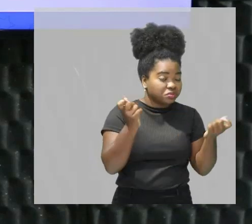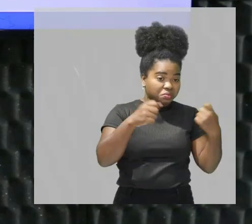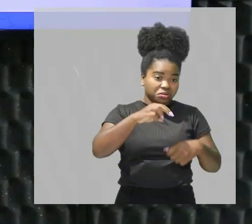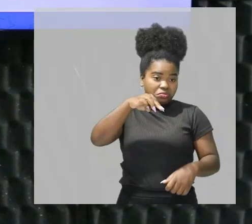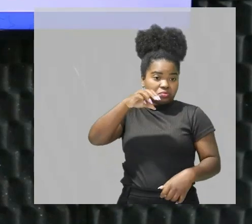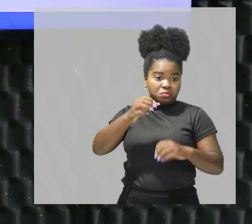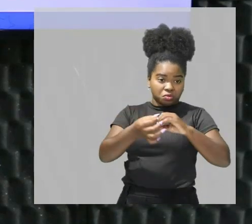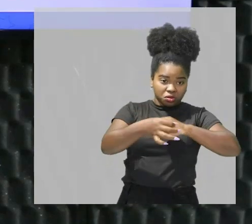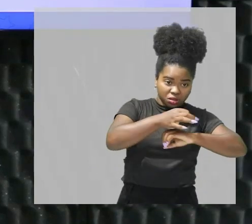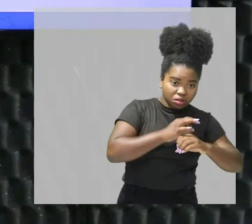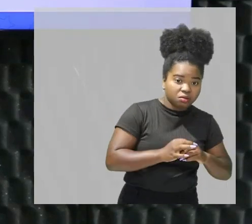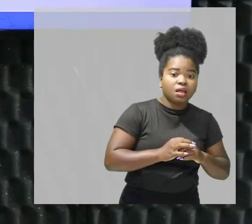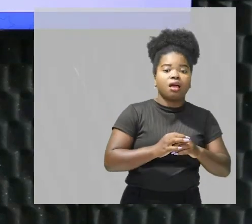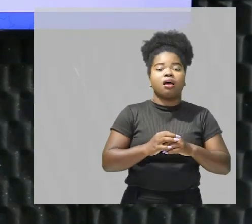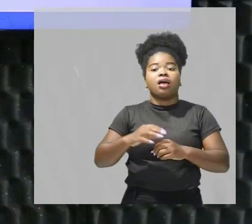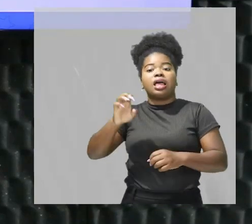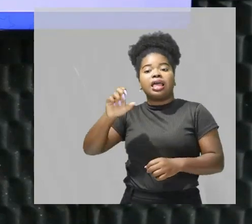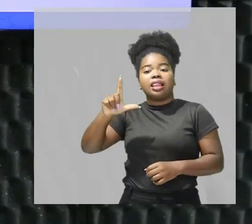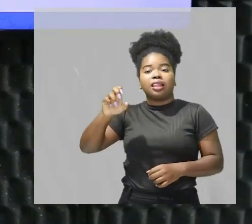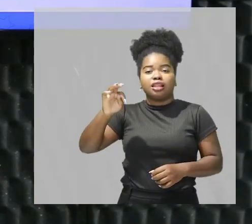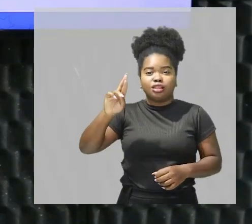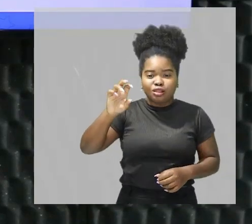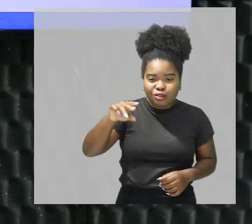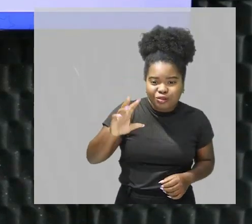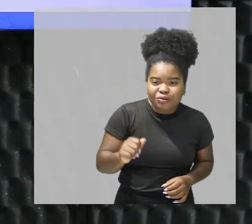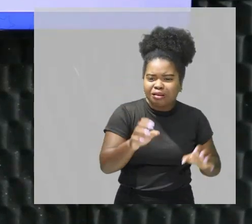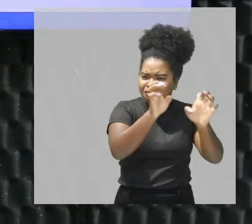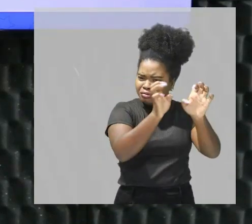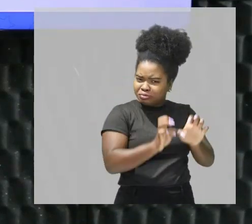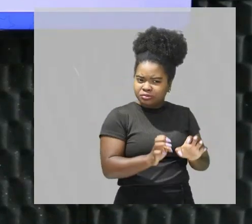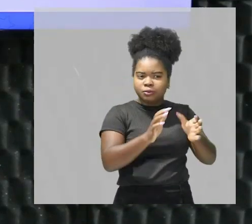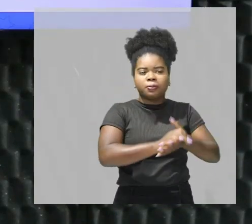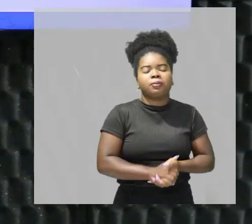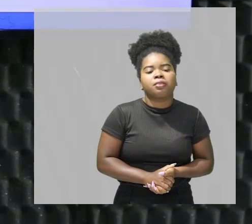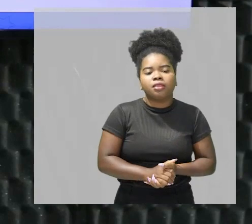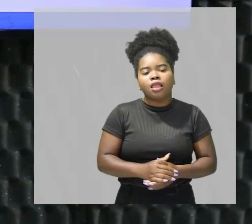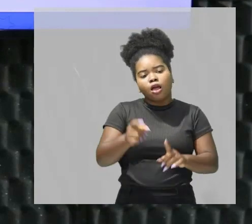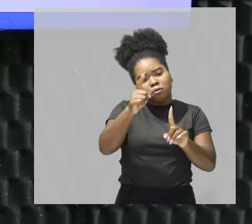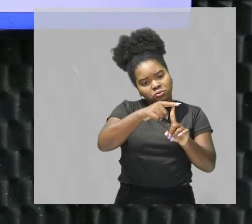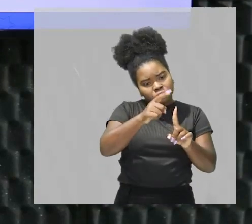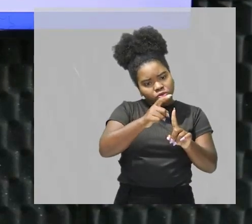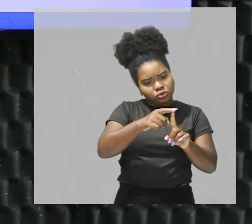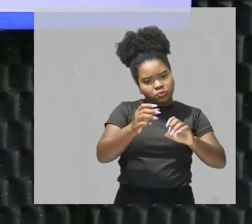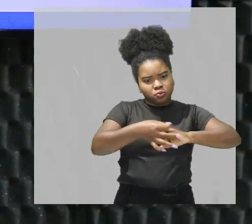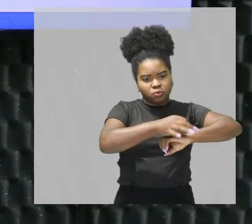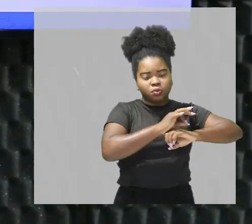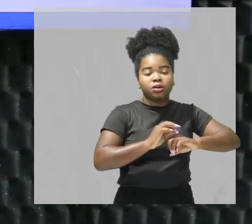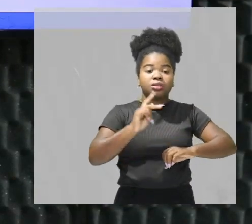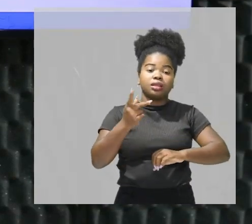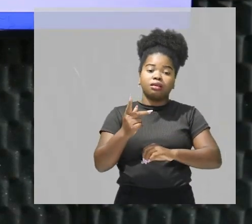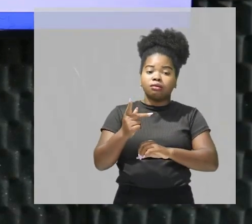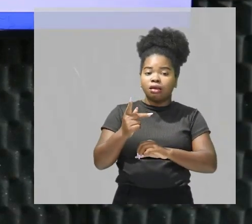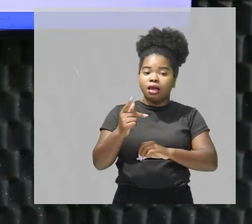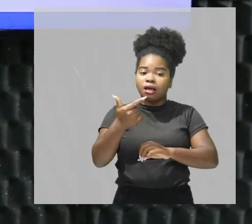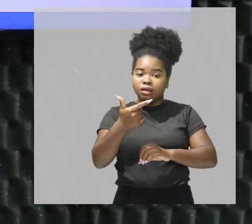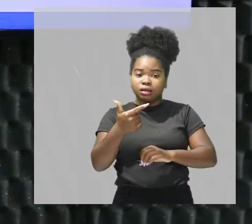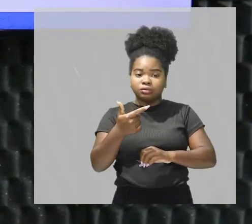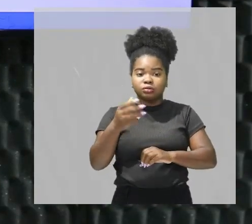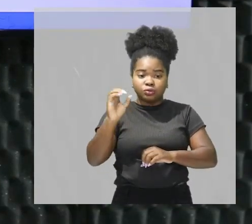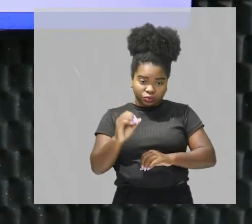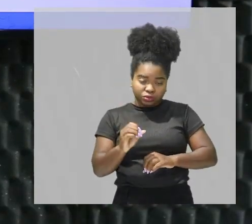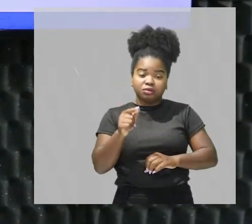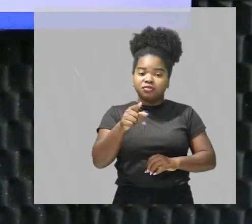eletrônica e estrutural plana. A fórmula molecular, eu trouxe aqui como exemplo o H2O, que você já